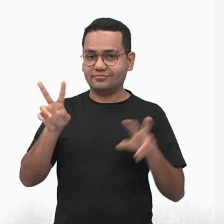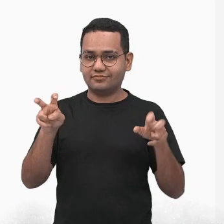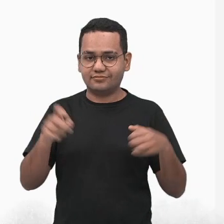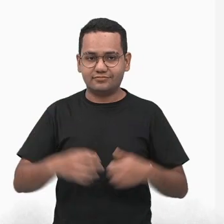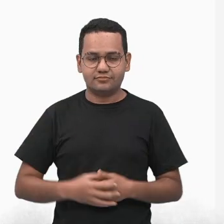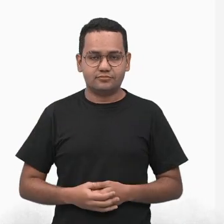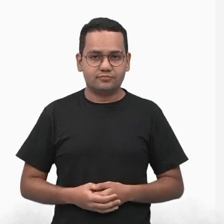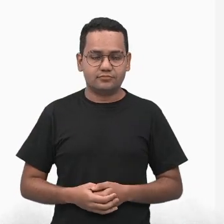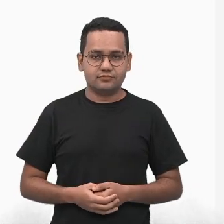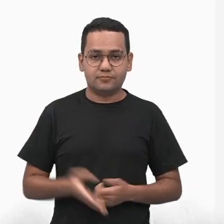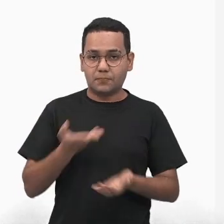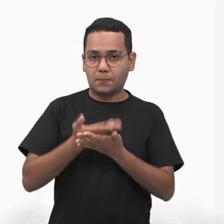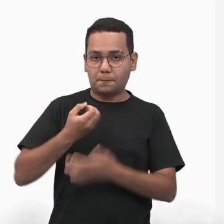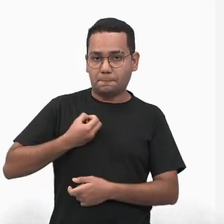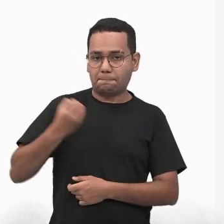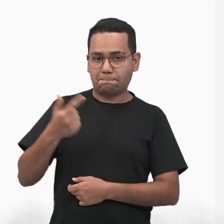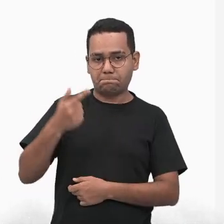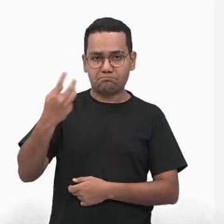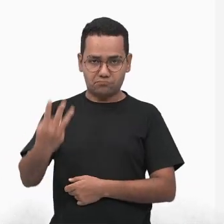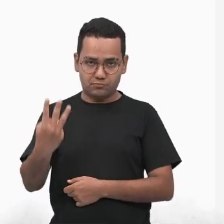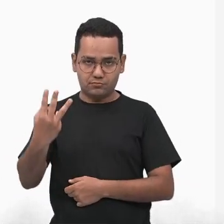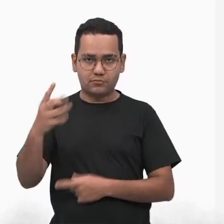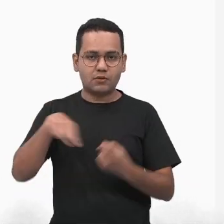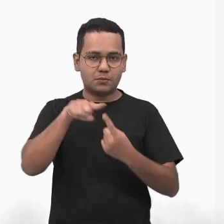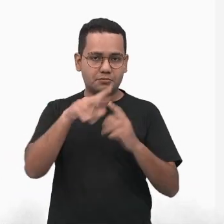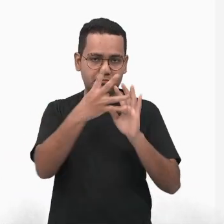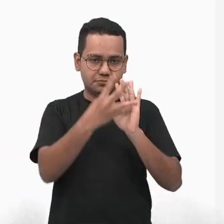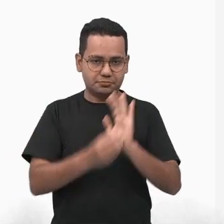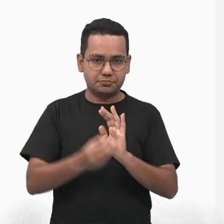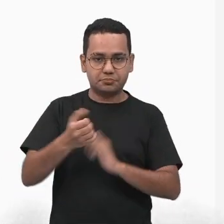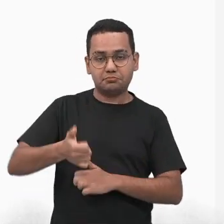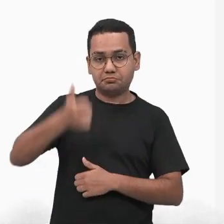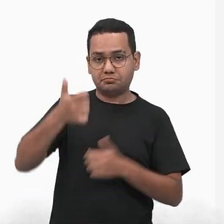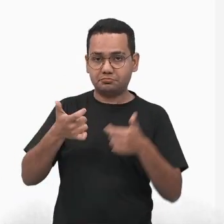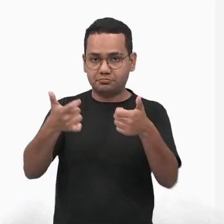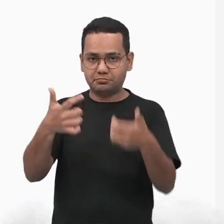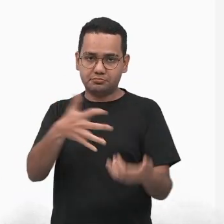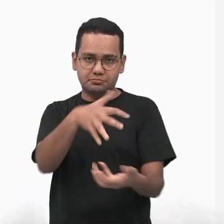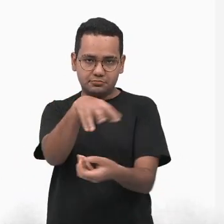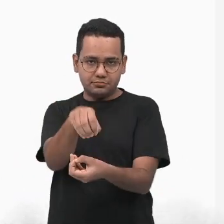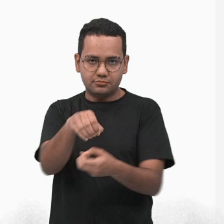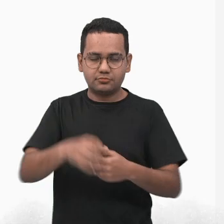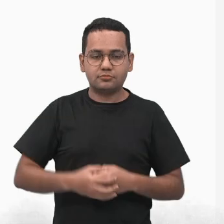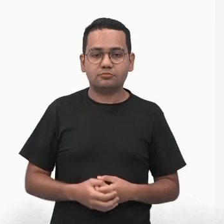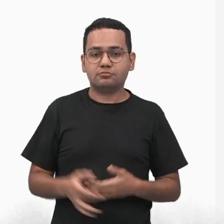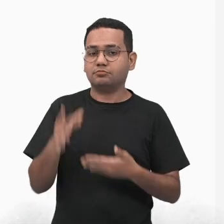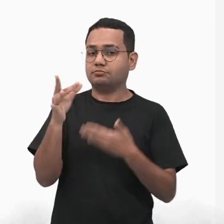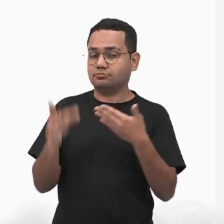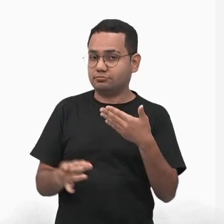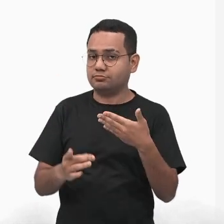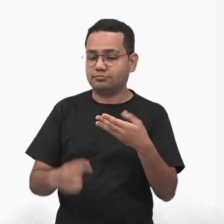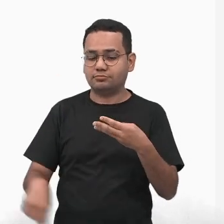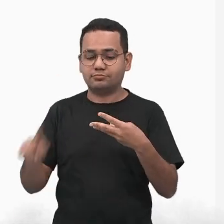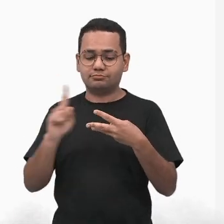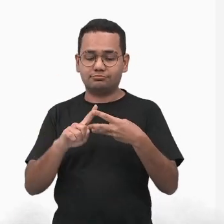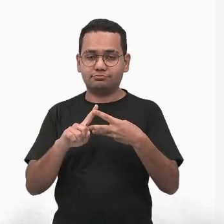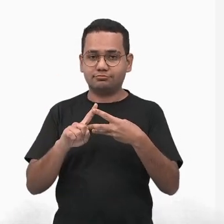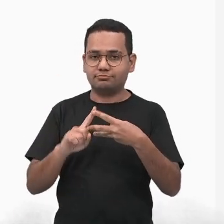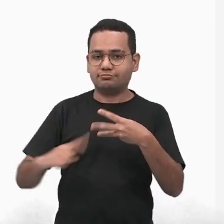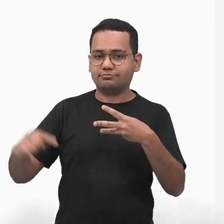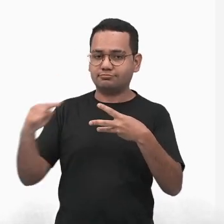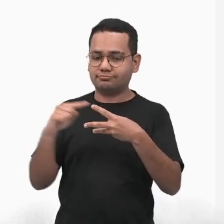galera. Aula de número 23, objeto de conhecimento, a Primeira Guerra Mundial. Detalhamento,